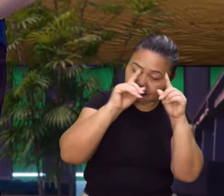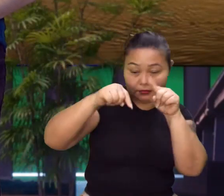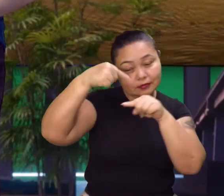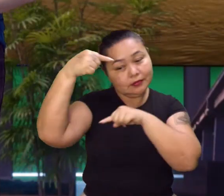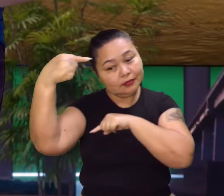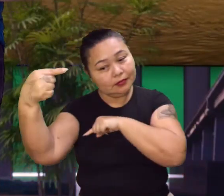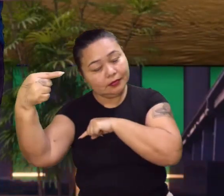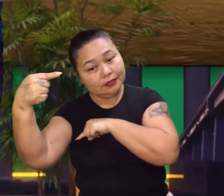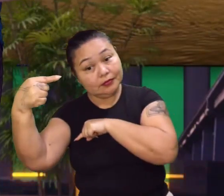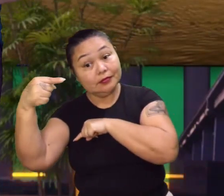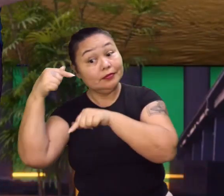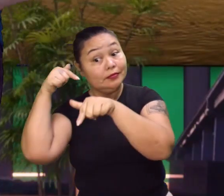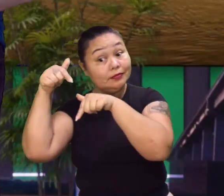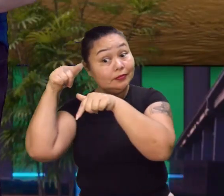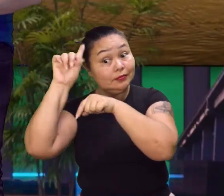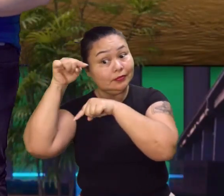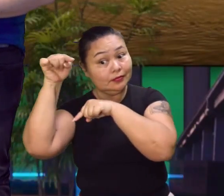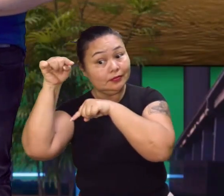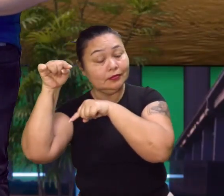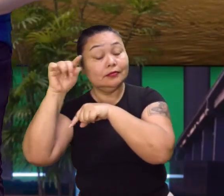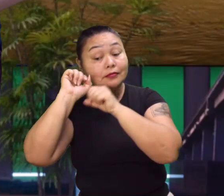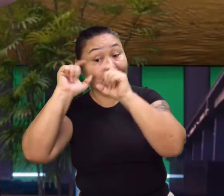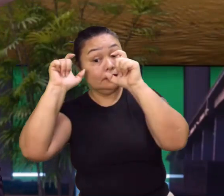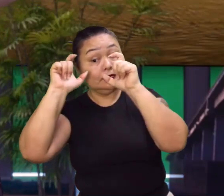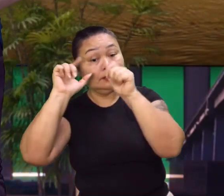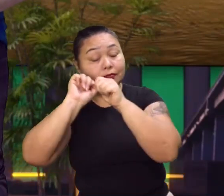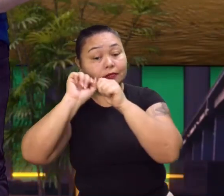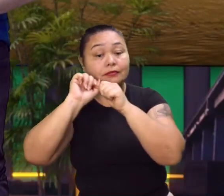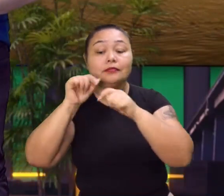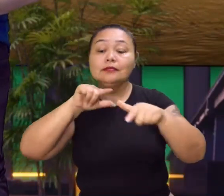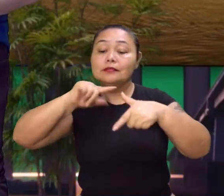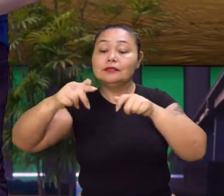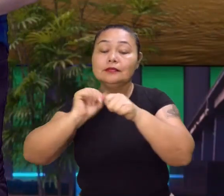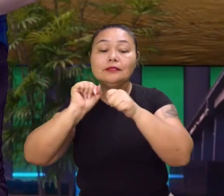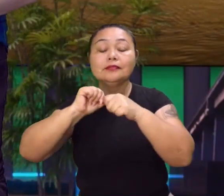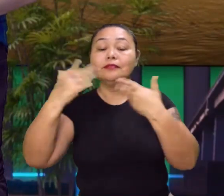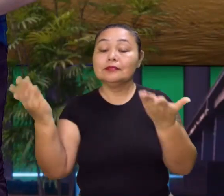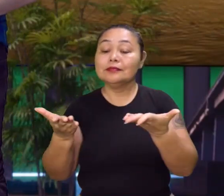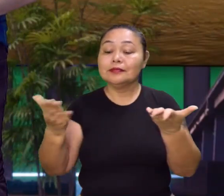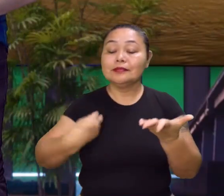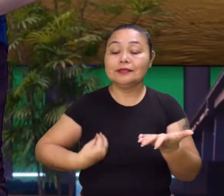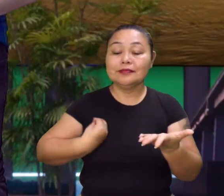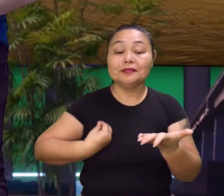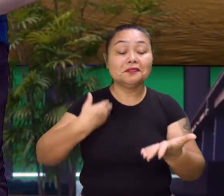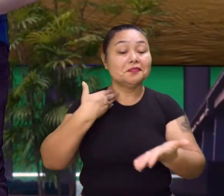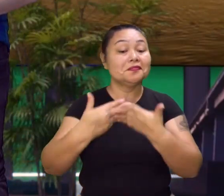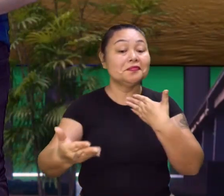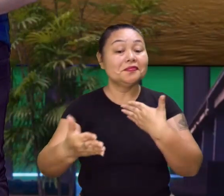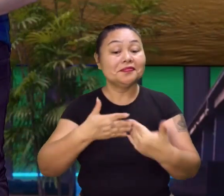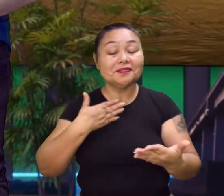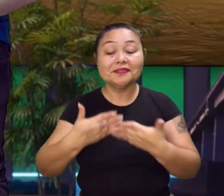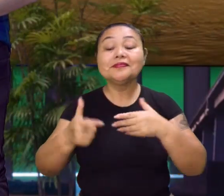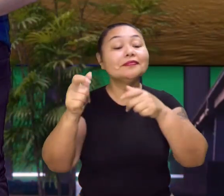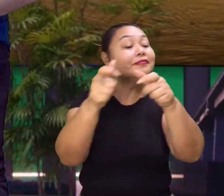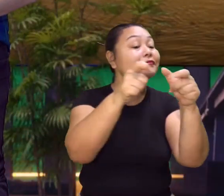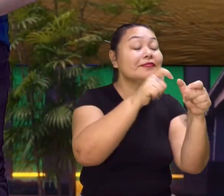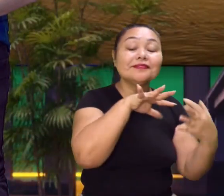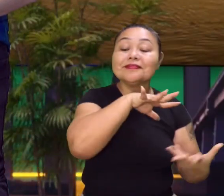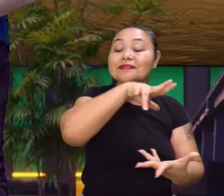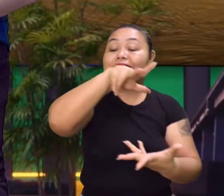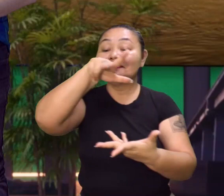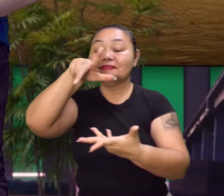dormindo, A galera tá na ativa. nativa lá. Só que nesse mundo moderno que a gente vive, independentemente de onde esteja no